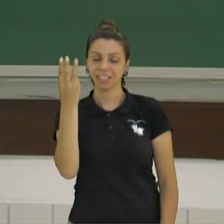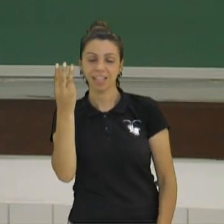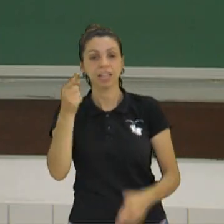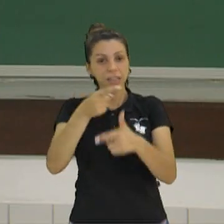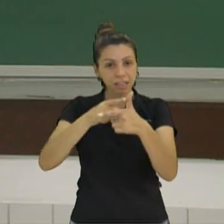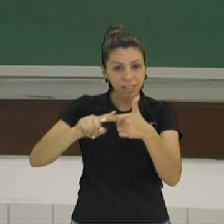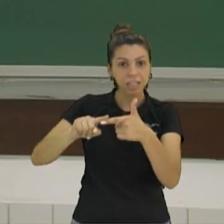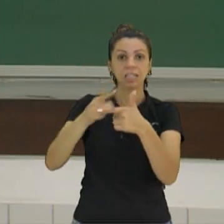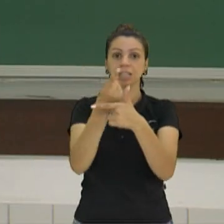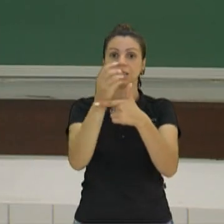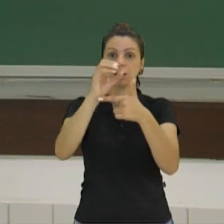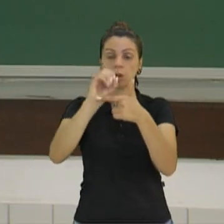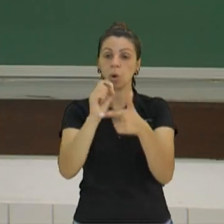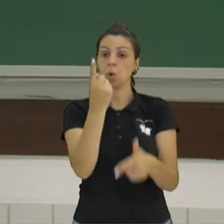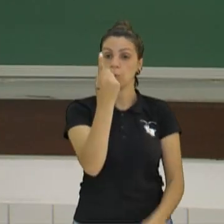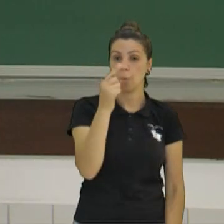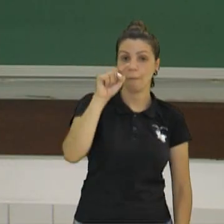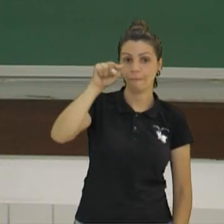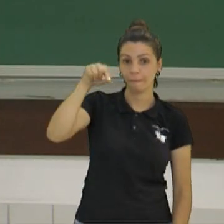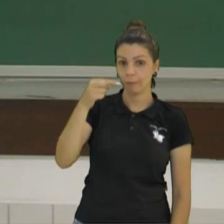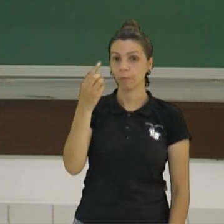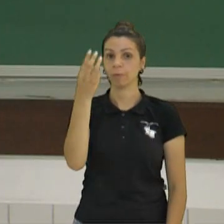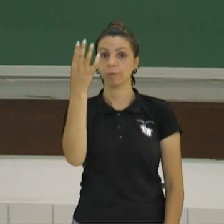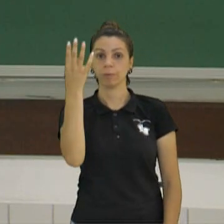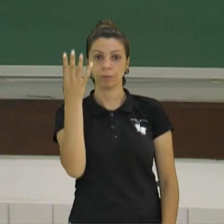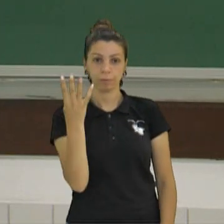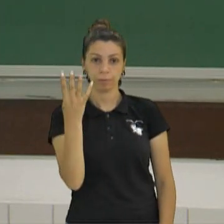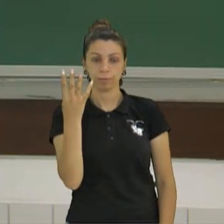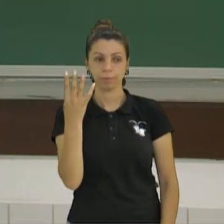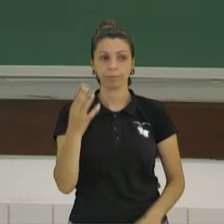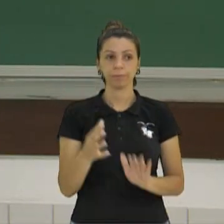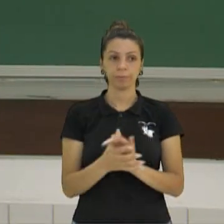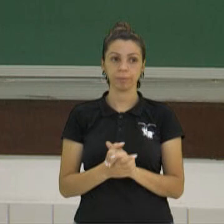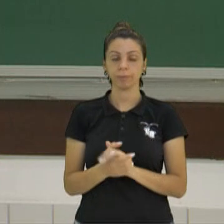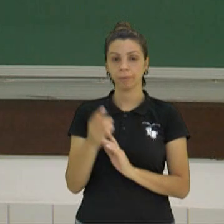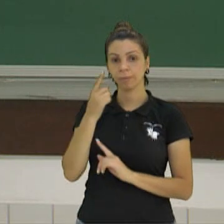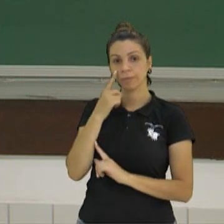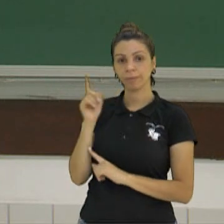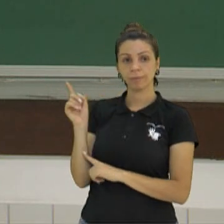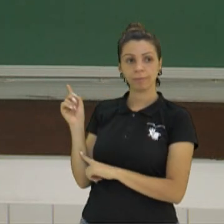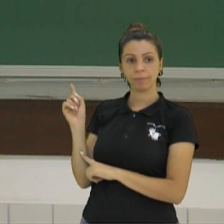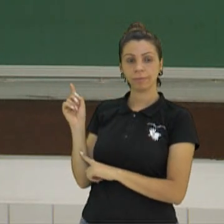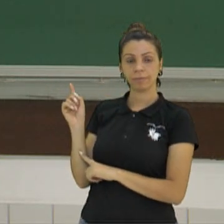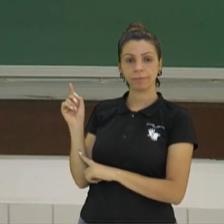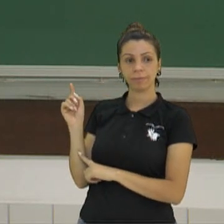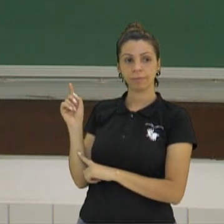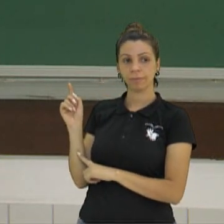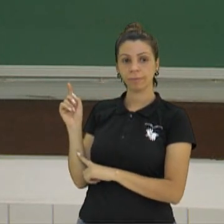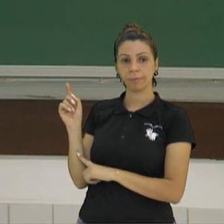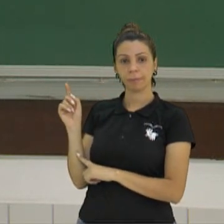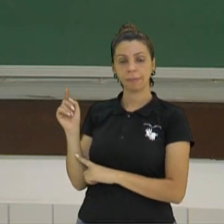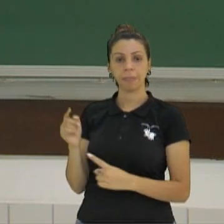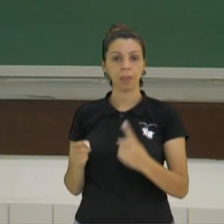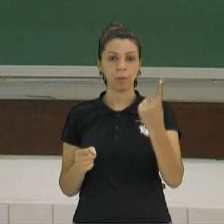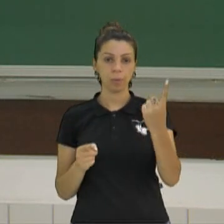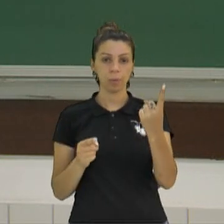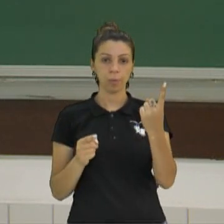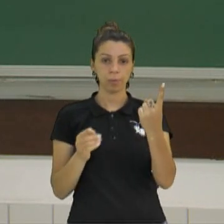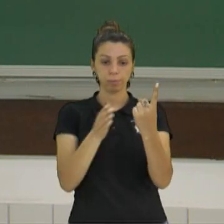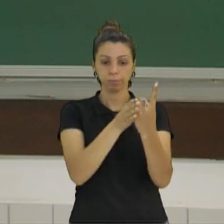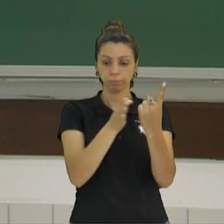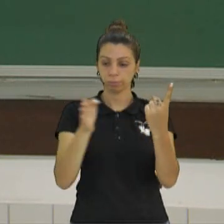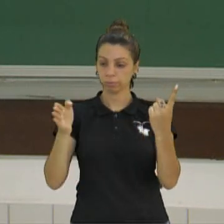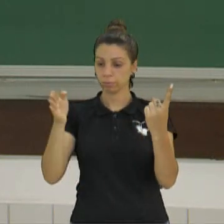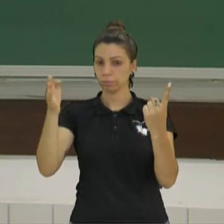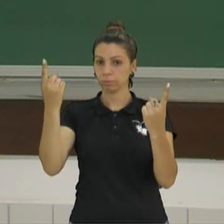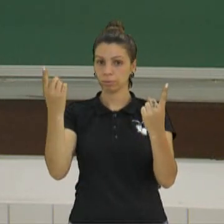1,43. Achei aquele númerozinho lá de trás, ó. Um número entre 1 e 10,